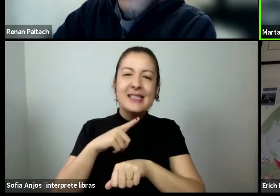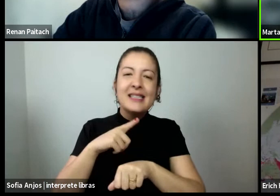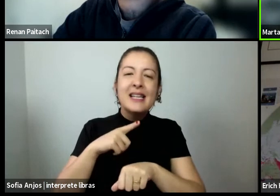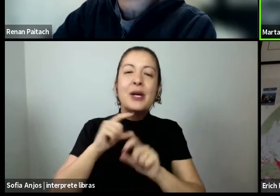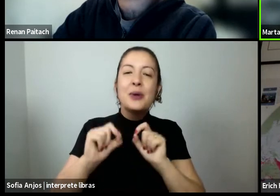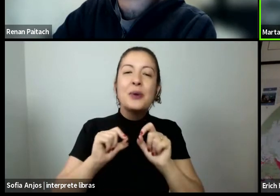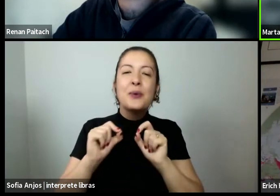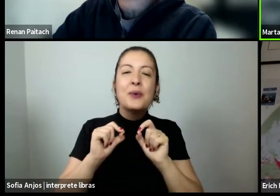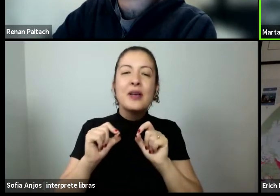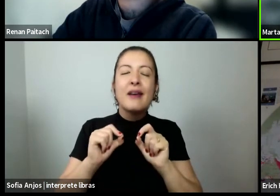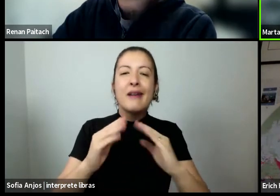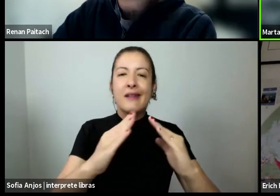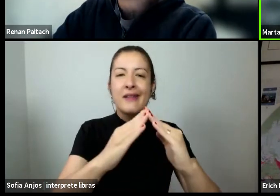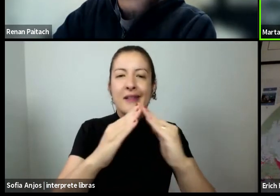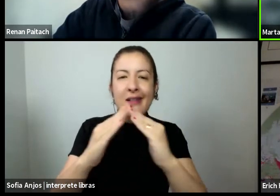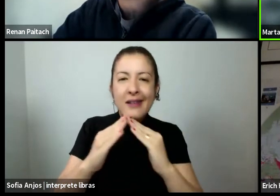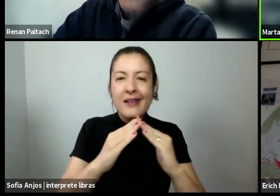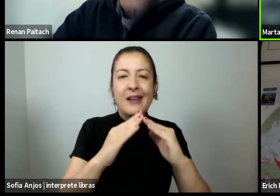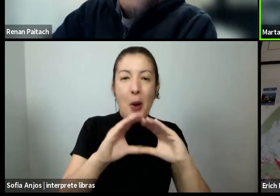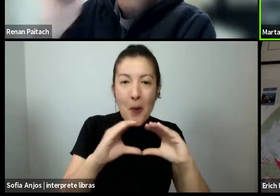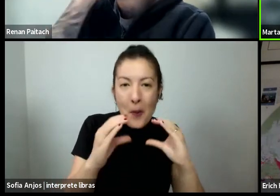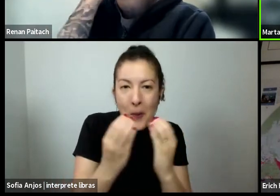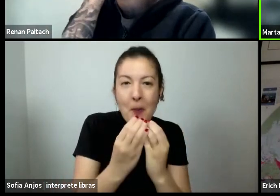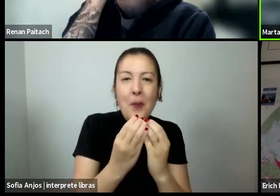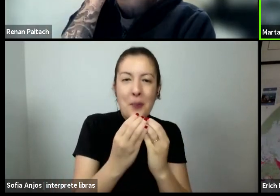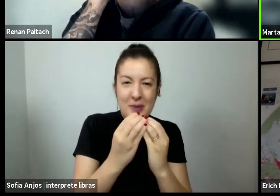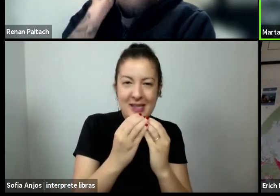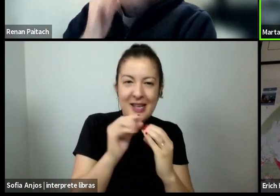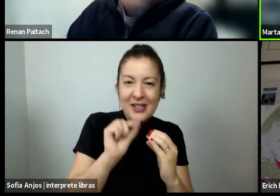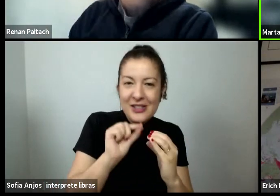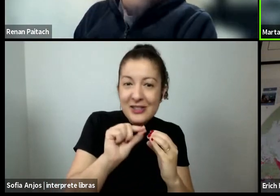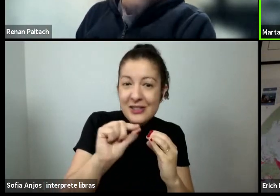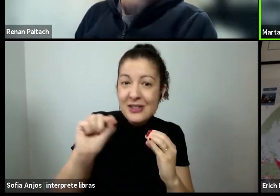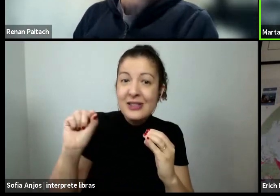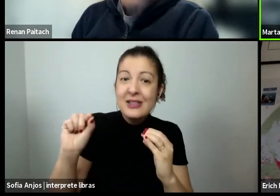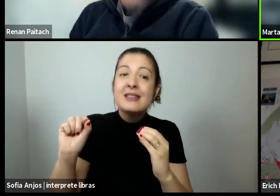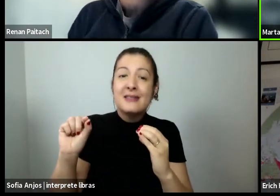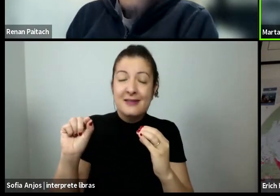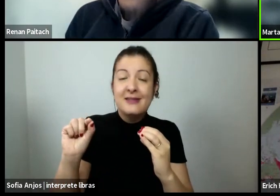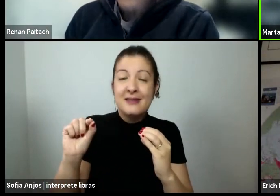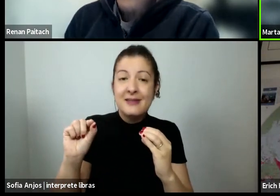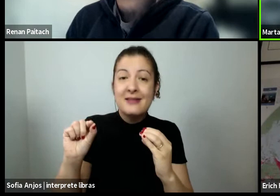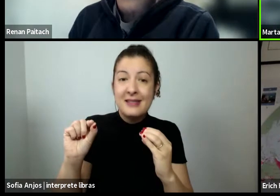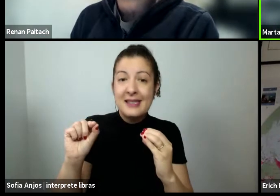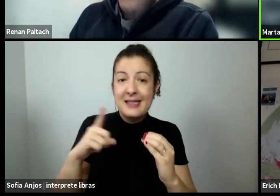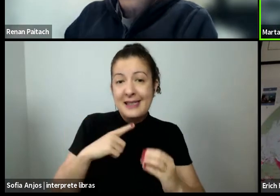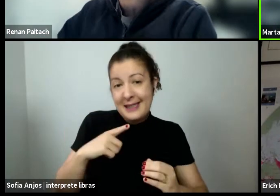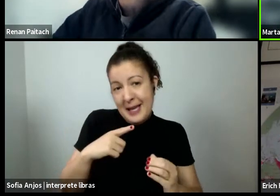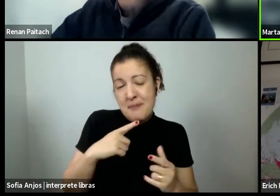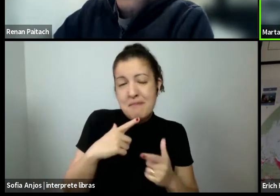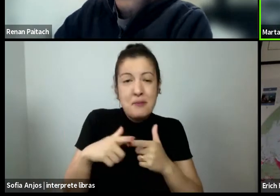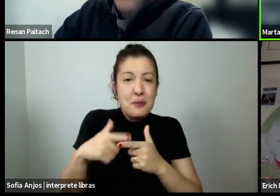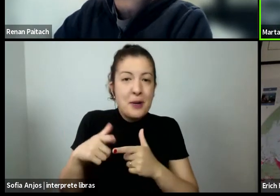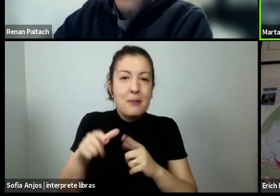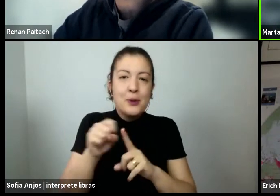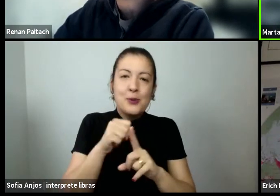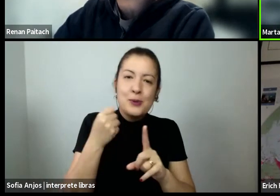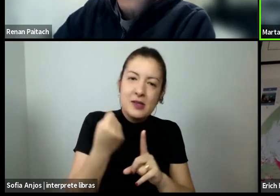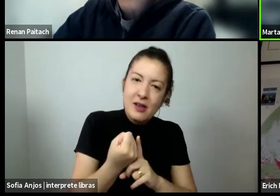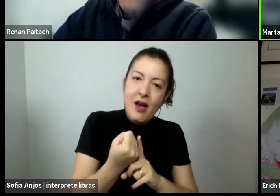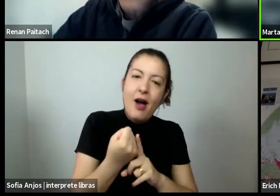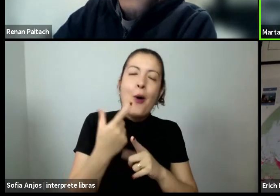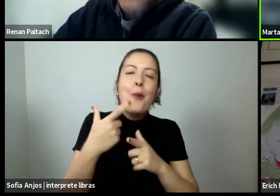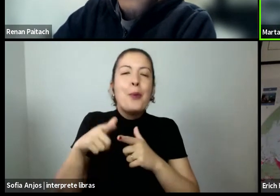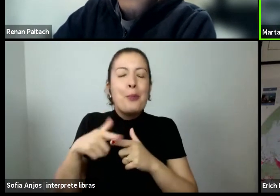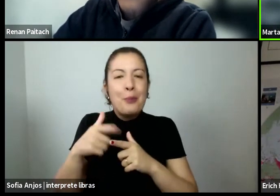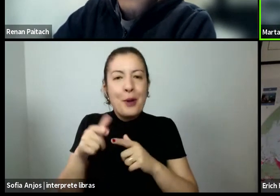muitos casos, comunidades com muitas situações críticas, questões socioeconômicas